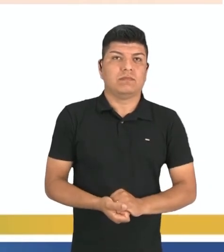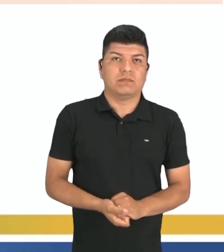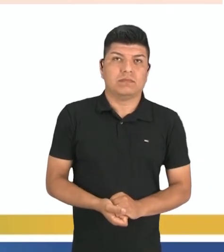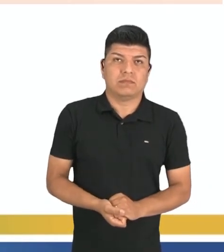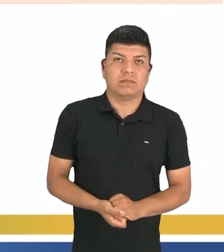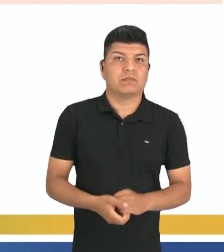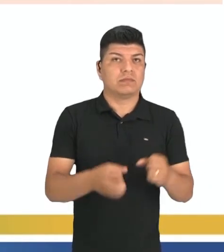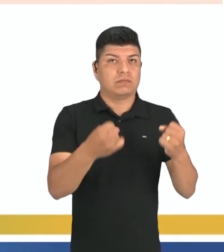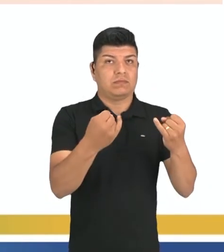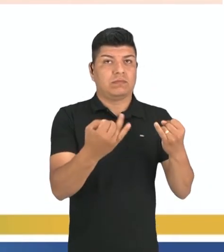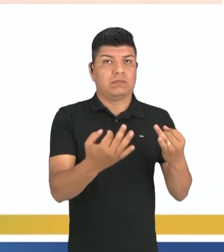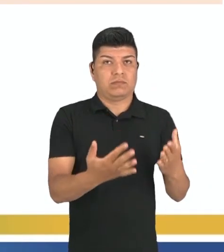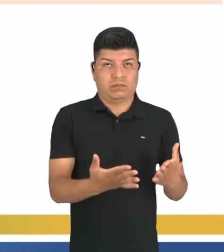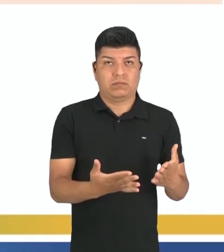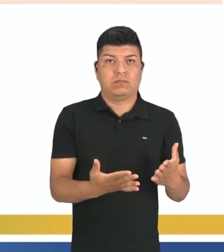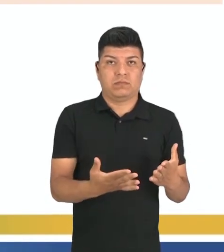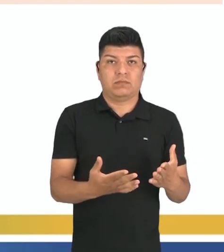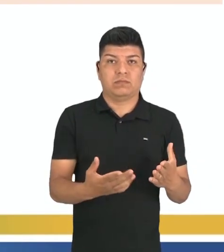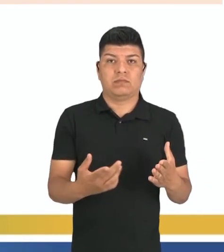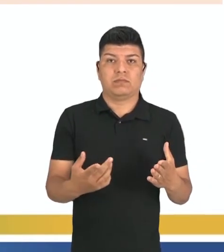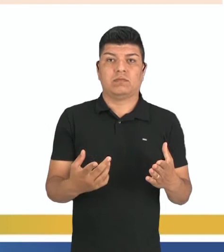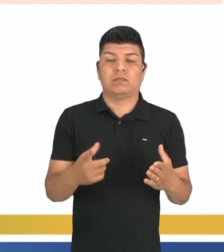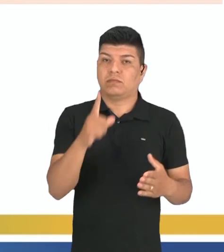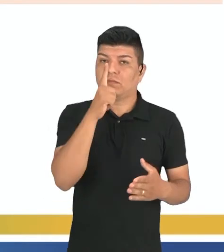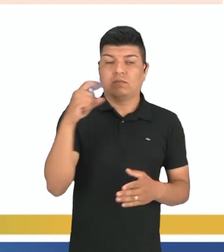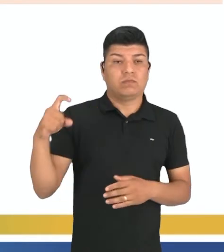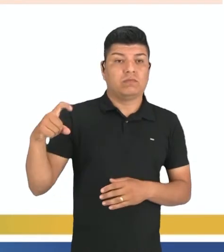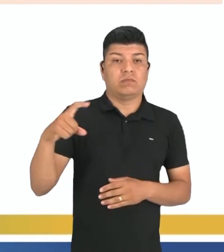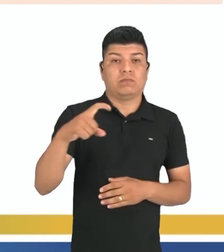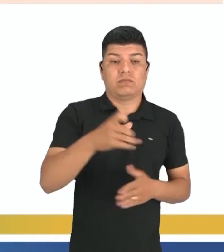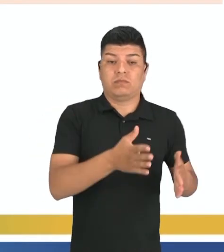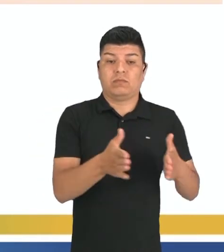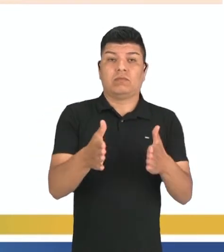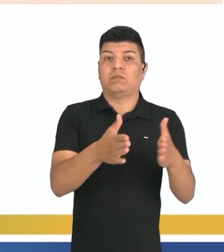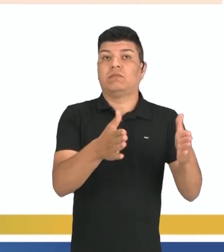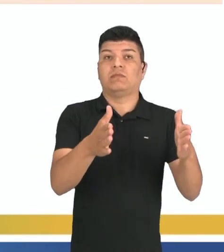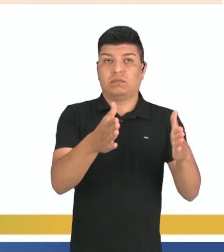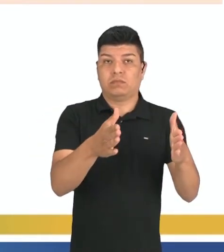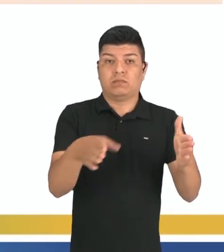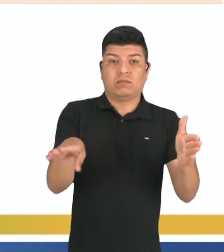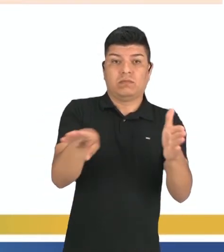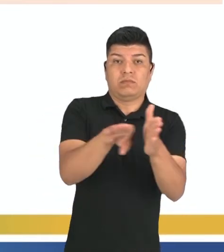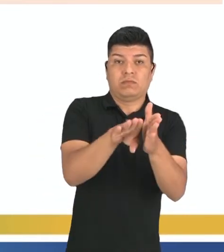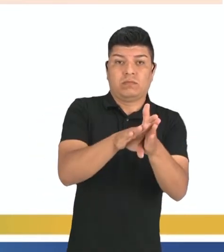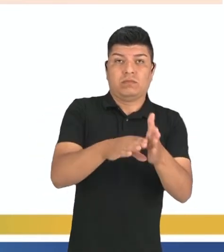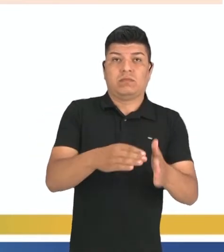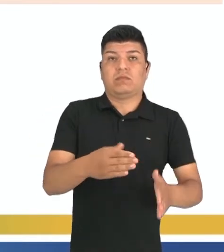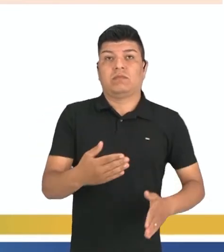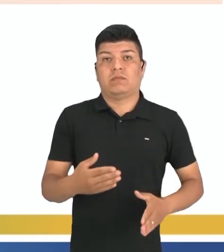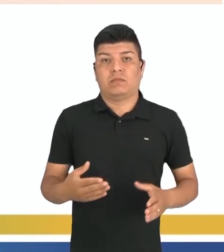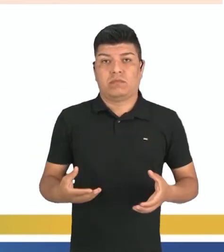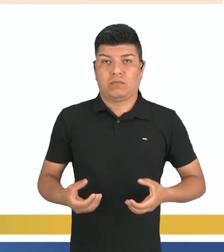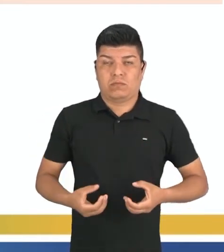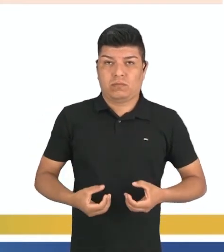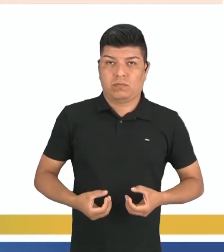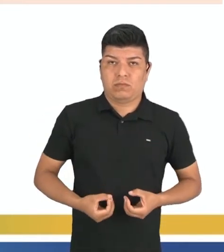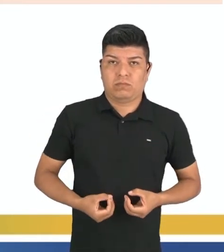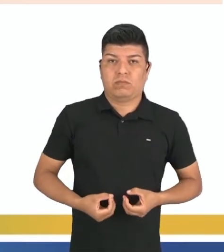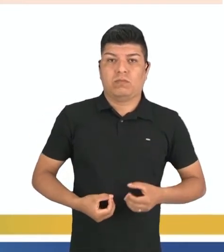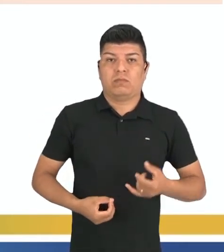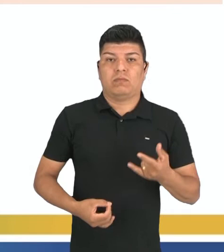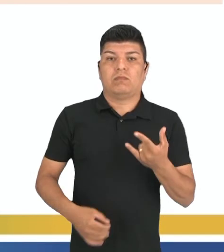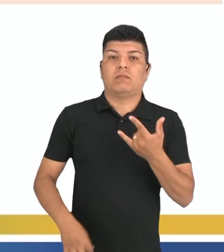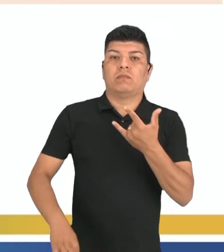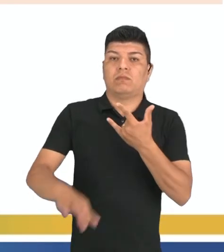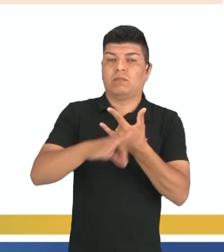um pouquinho do trajeto dos espermatozoides, então qual o caminho que eles fazem até chegar no aparelho reprodutor feminino. Então,